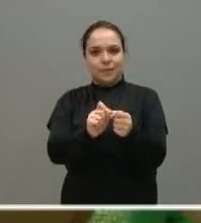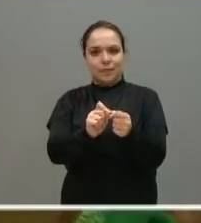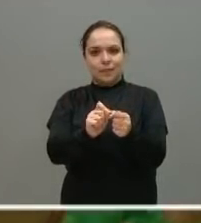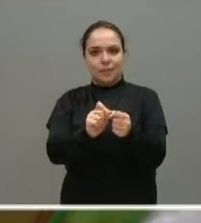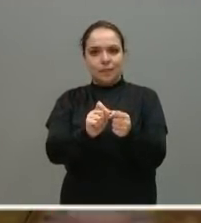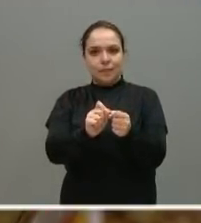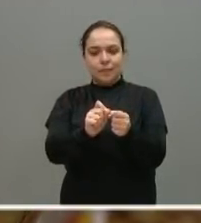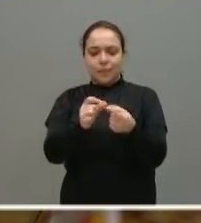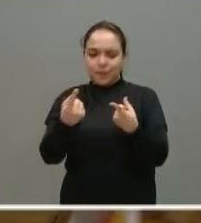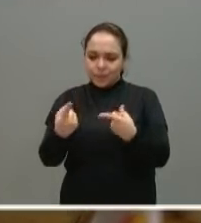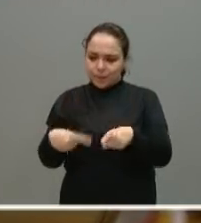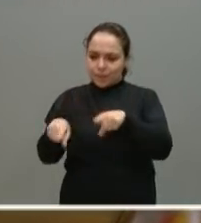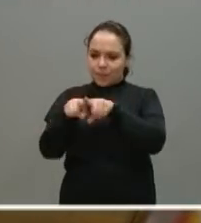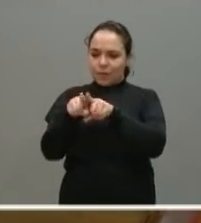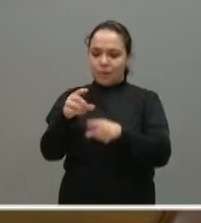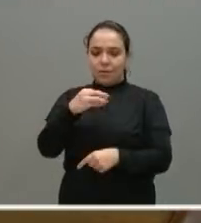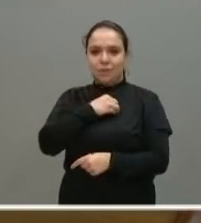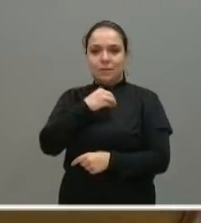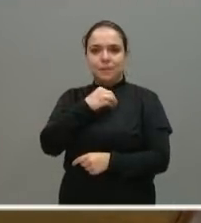nos convertermos.